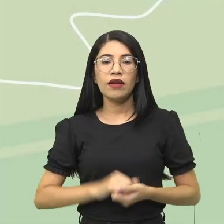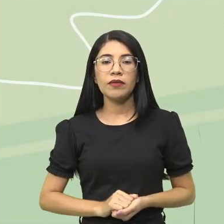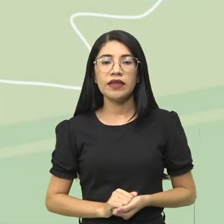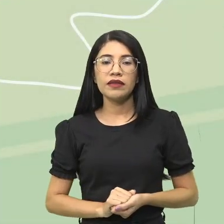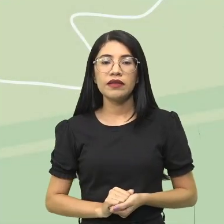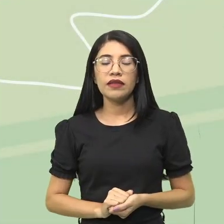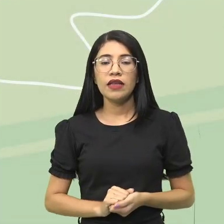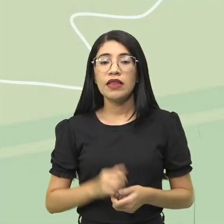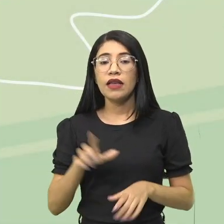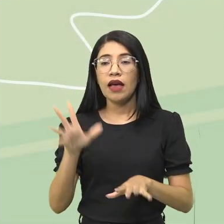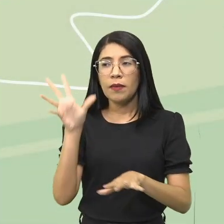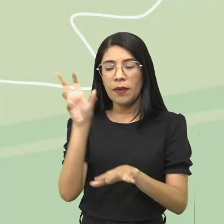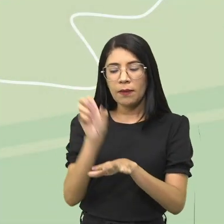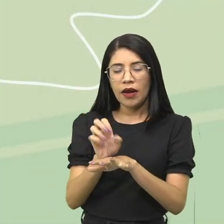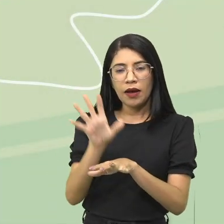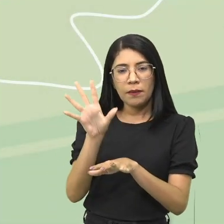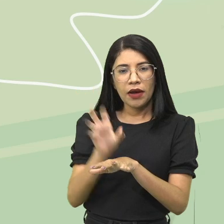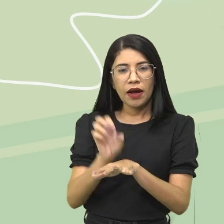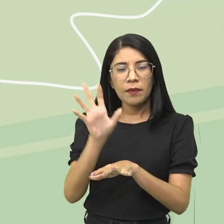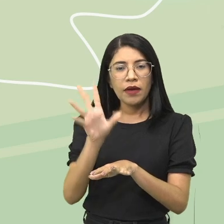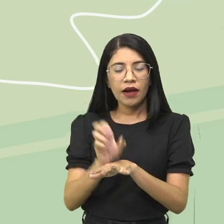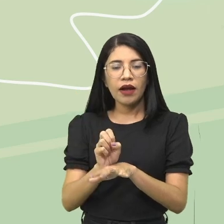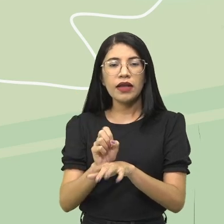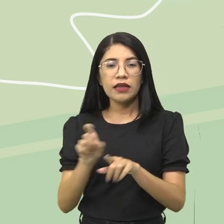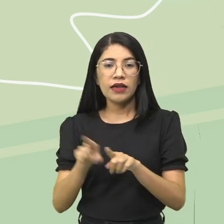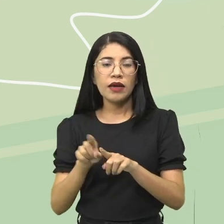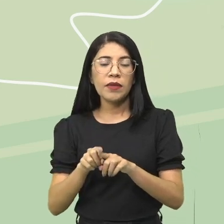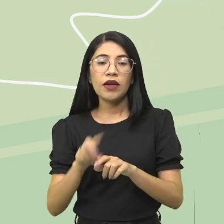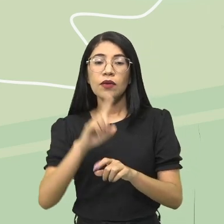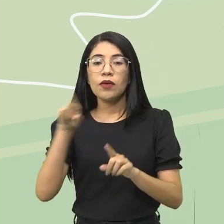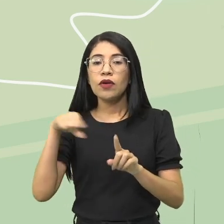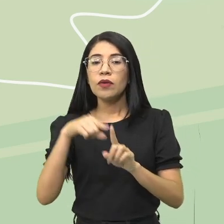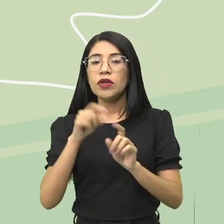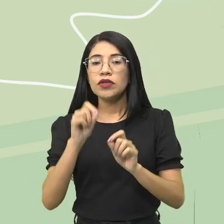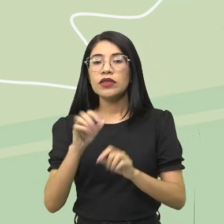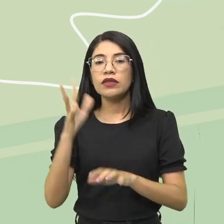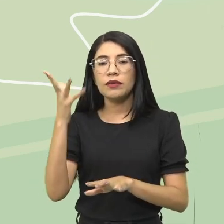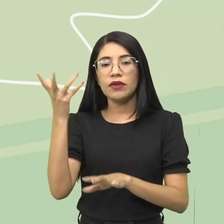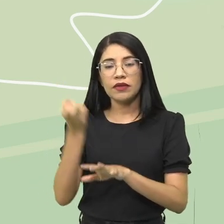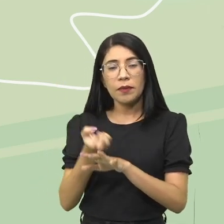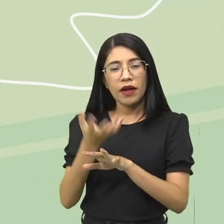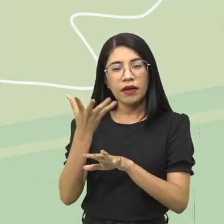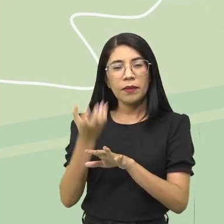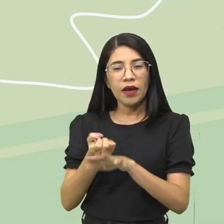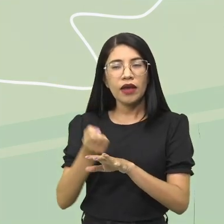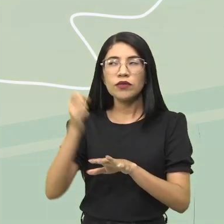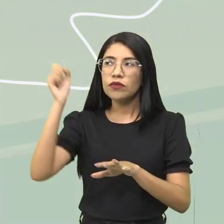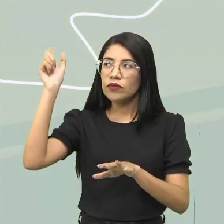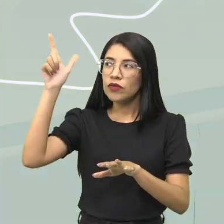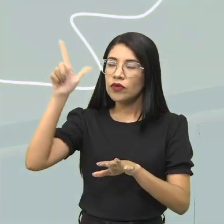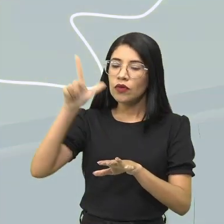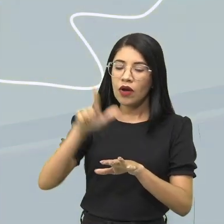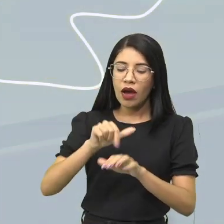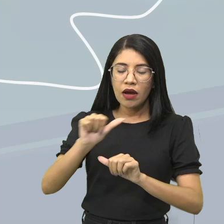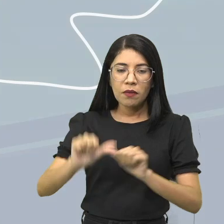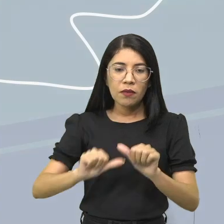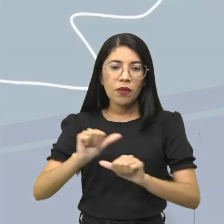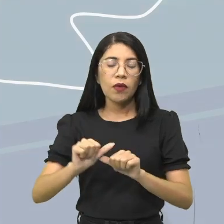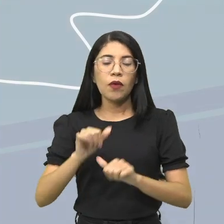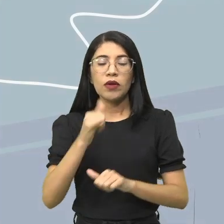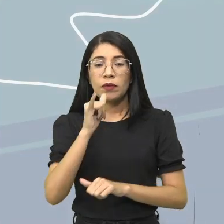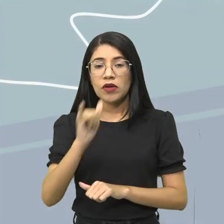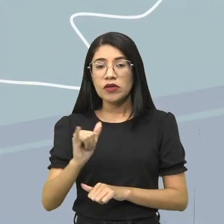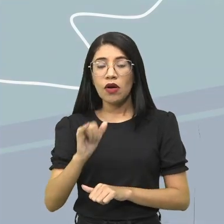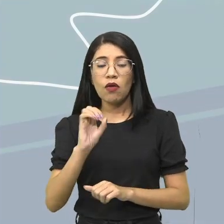e obtida através de placas solares que têm como função captar a energia luminosa e transformá-la em energia térmica